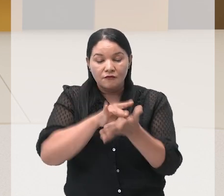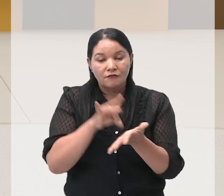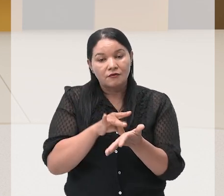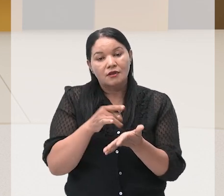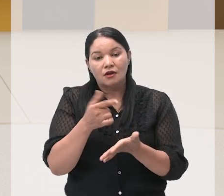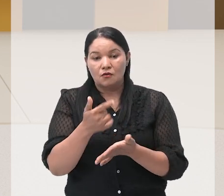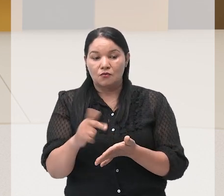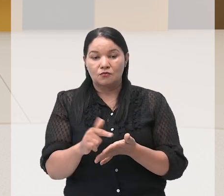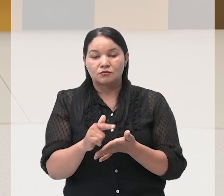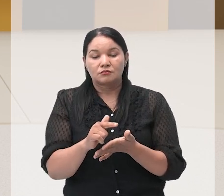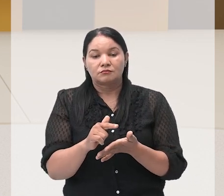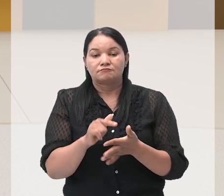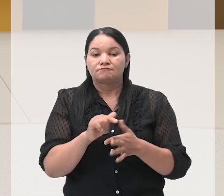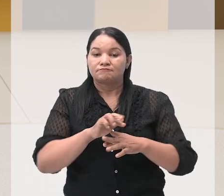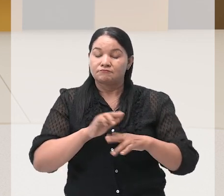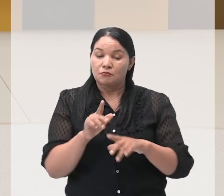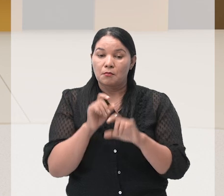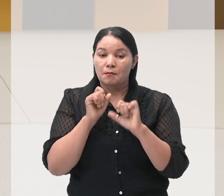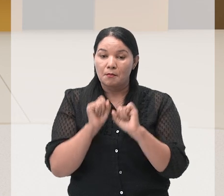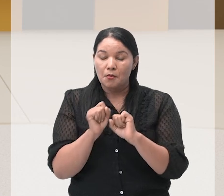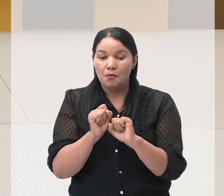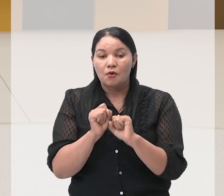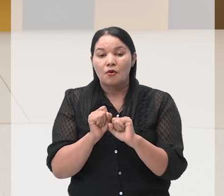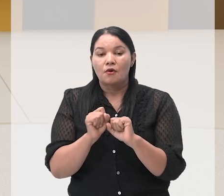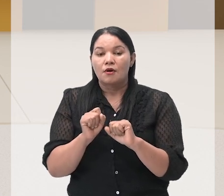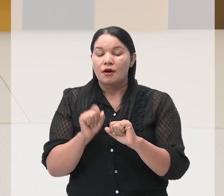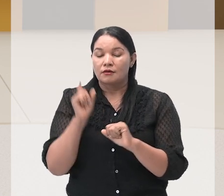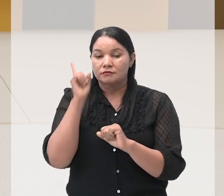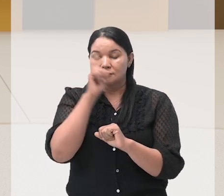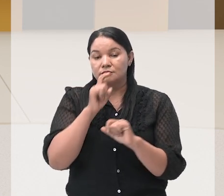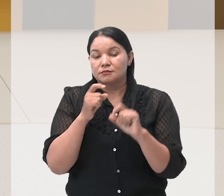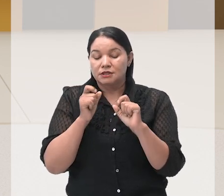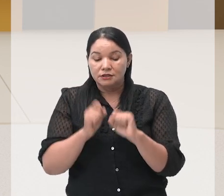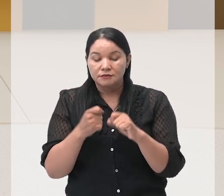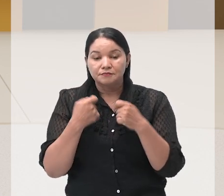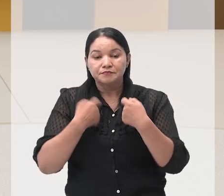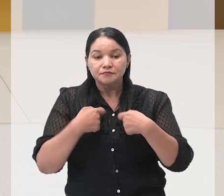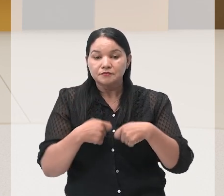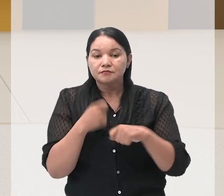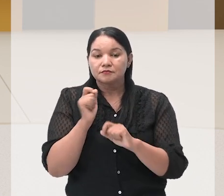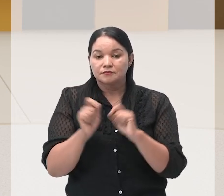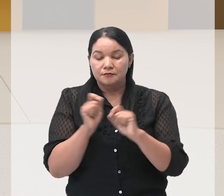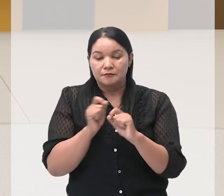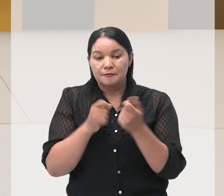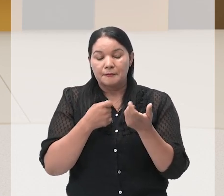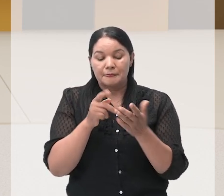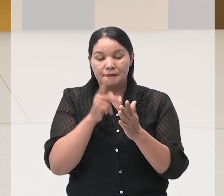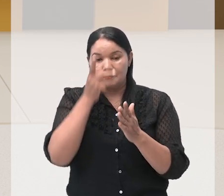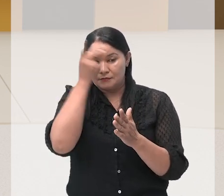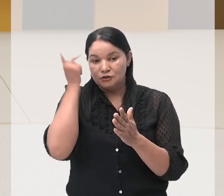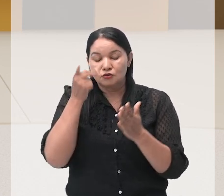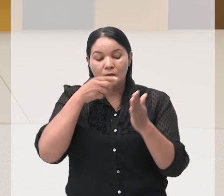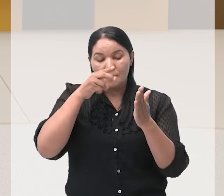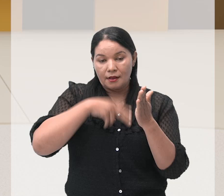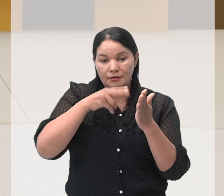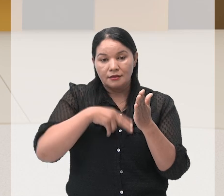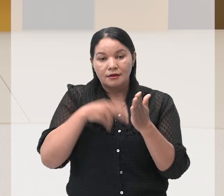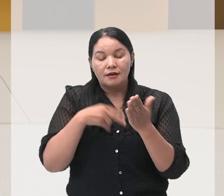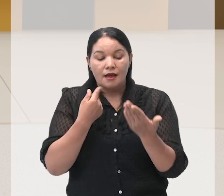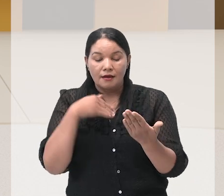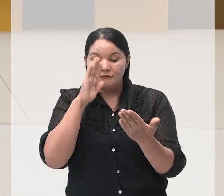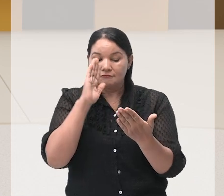situações polarizadas. Então, em momentos em que o leitor está muito propenso a acreditar naquela